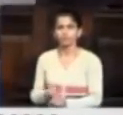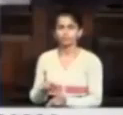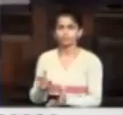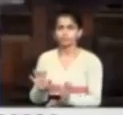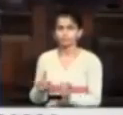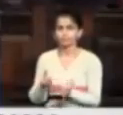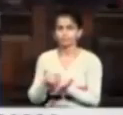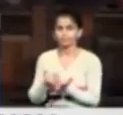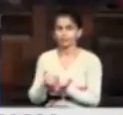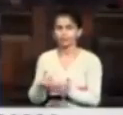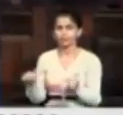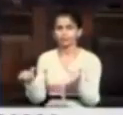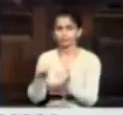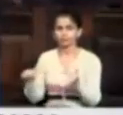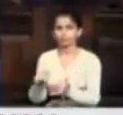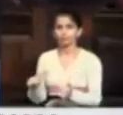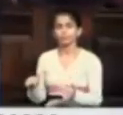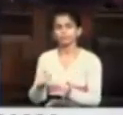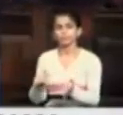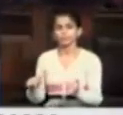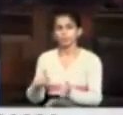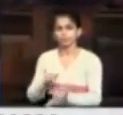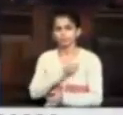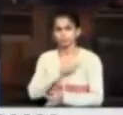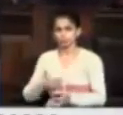garantir servidor tenha que dar um cheque em branco.